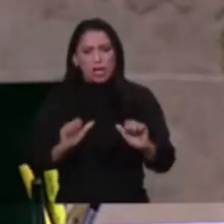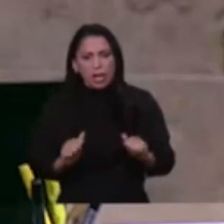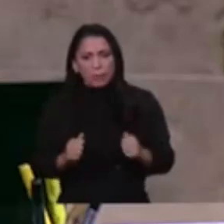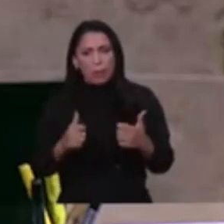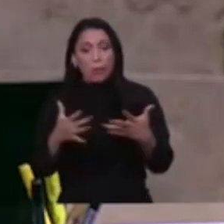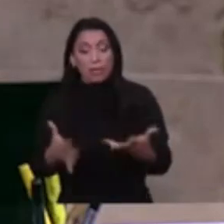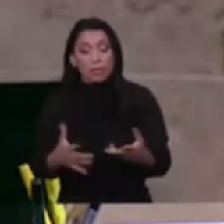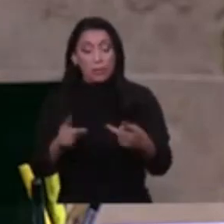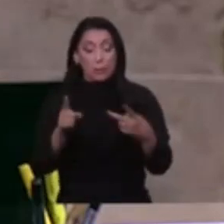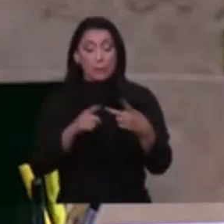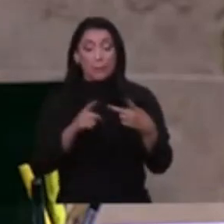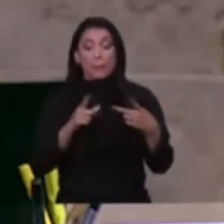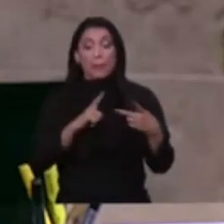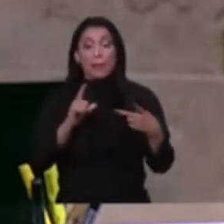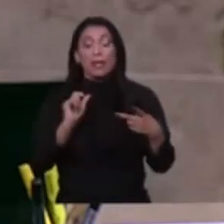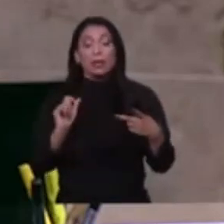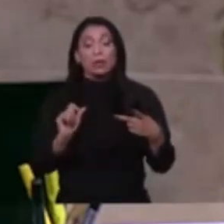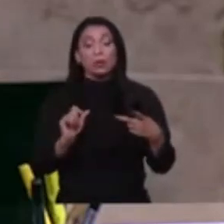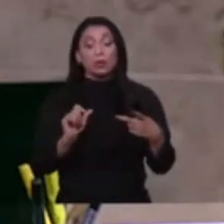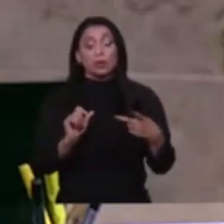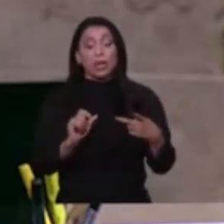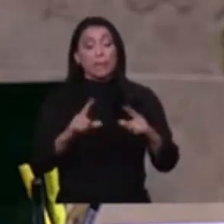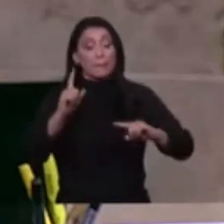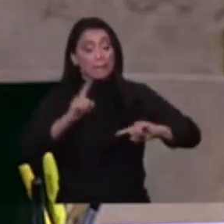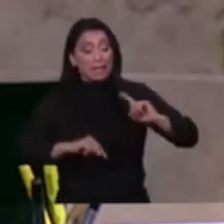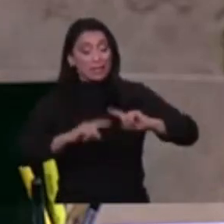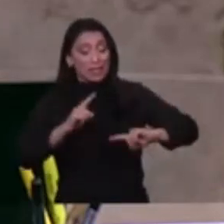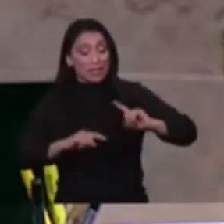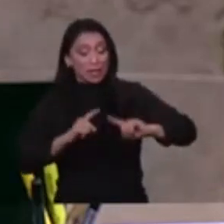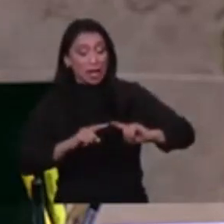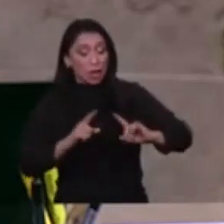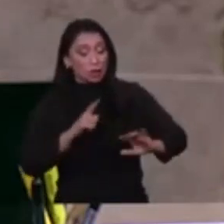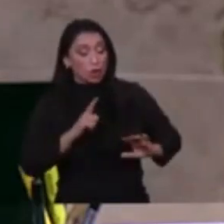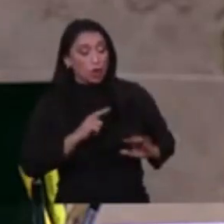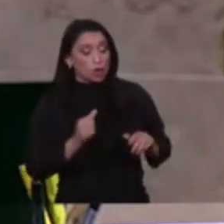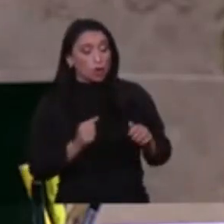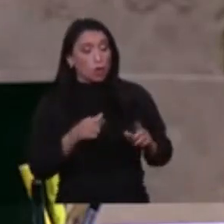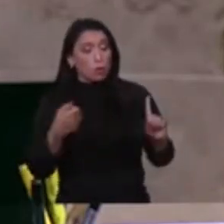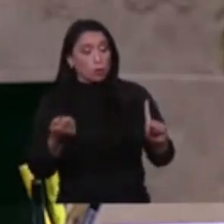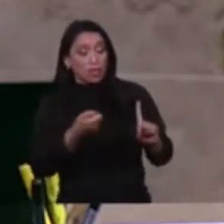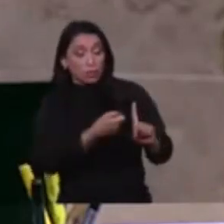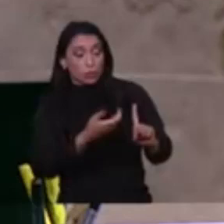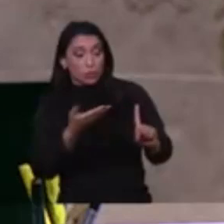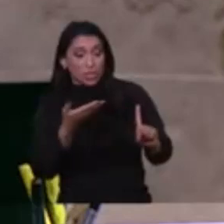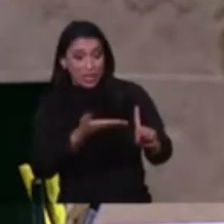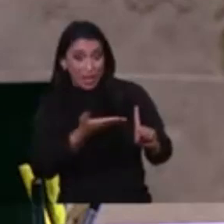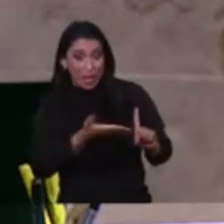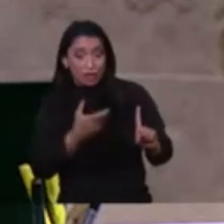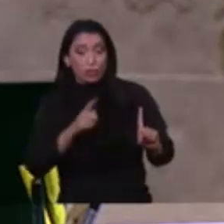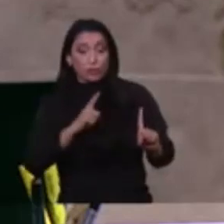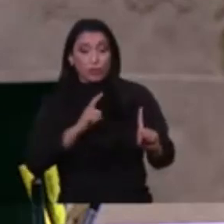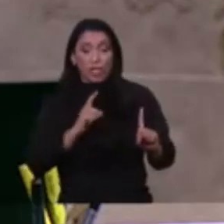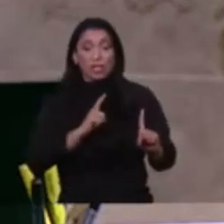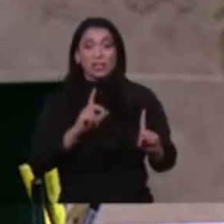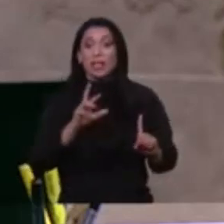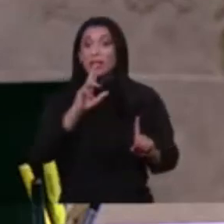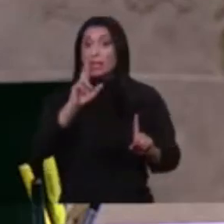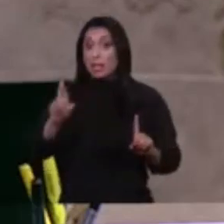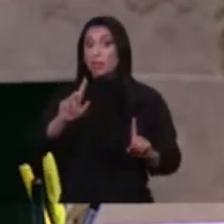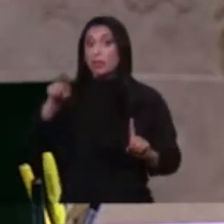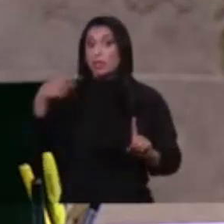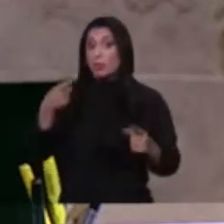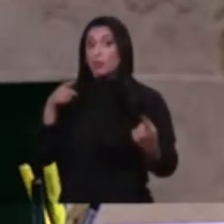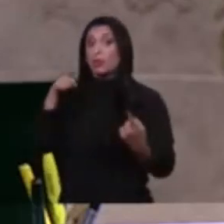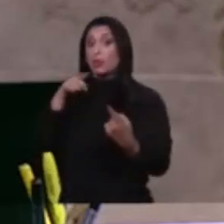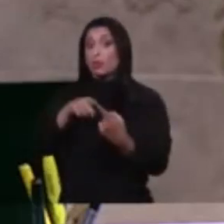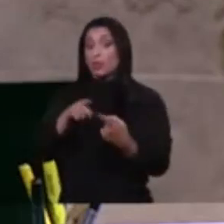b, relação de causalidade material entre a conduta do denunciado e o resultado, relevância causal